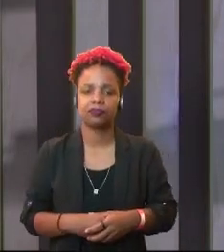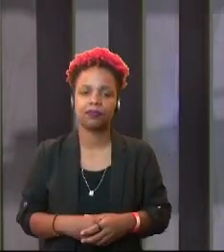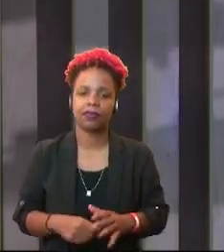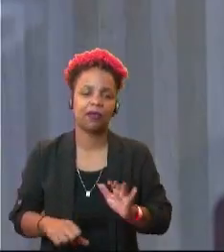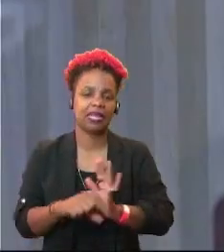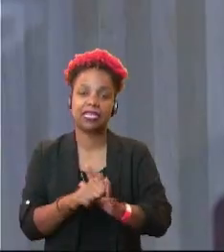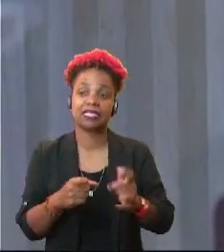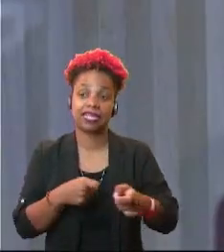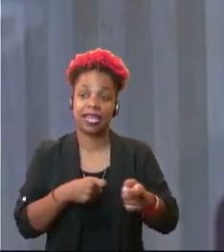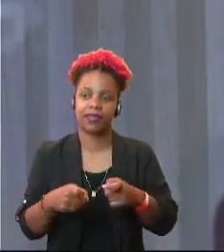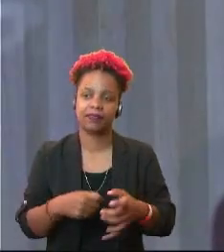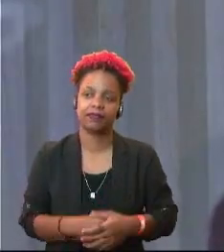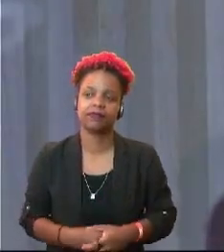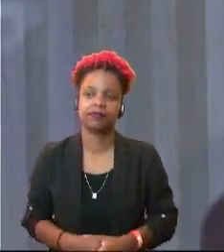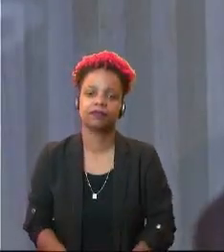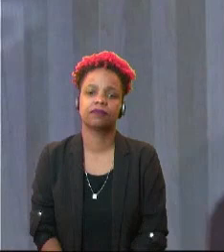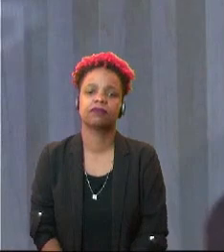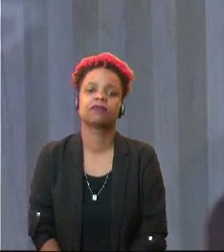guerra.